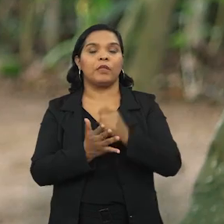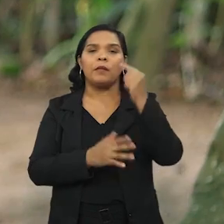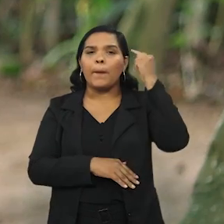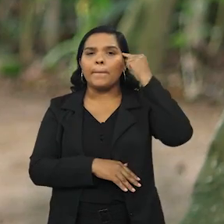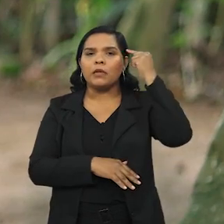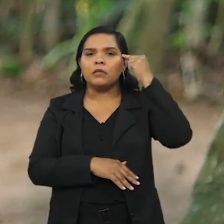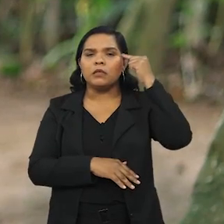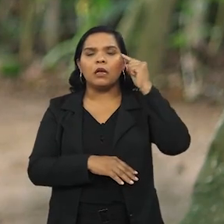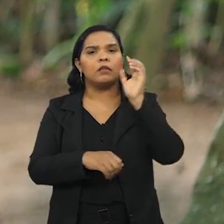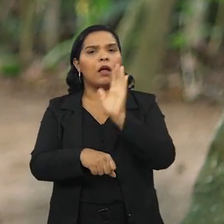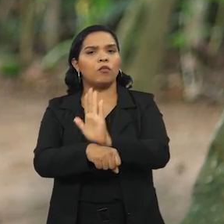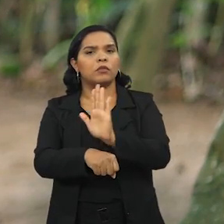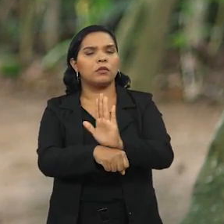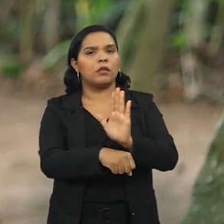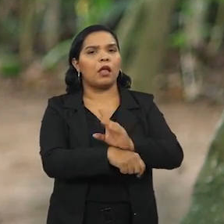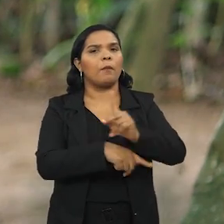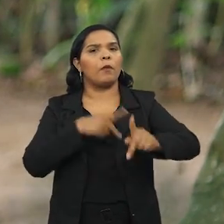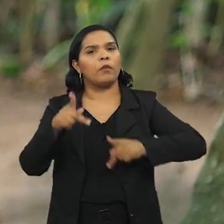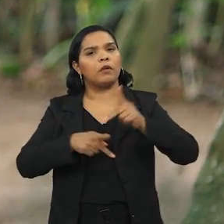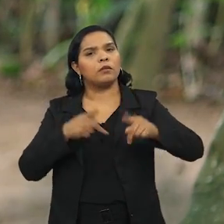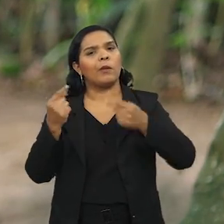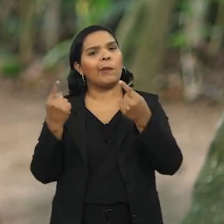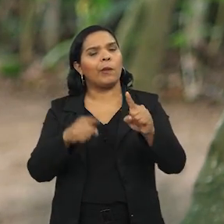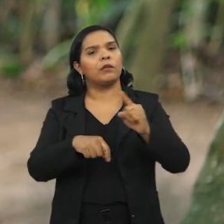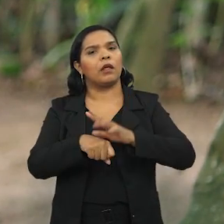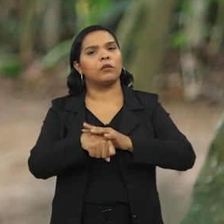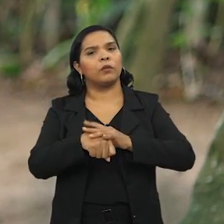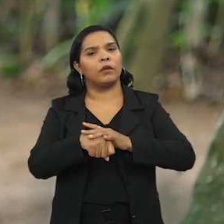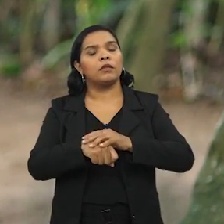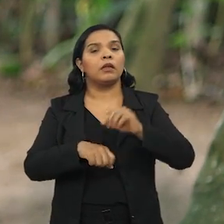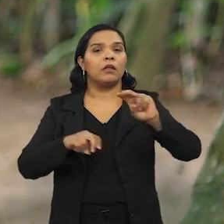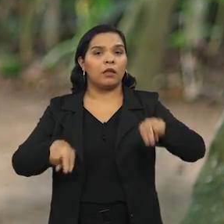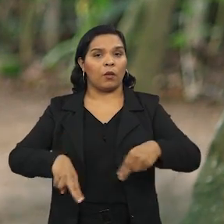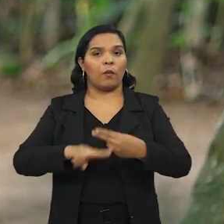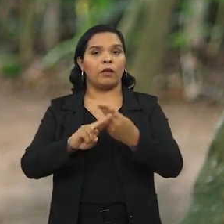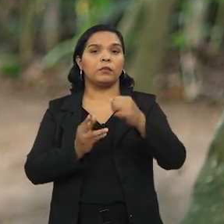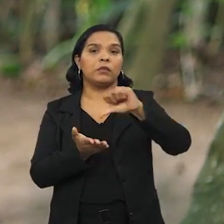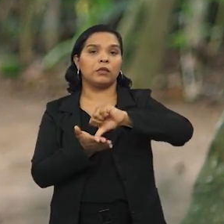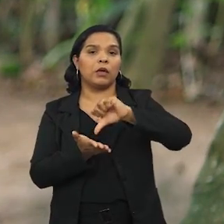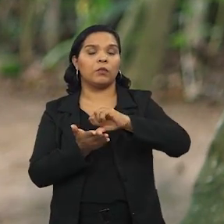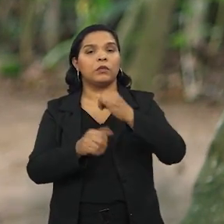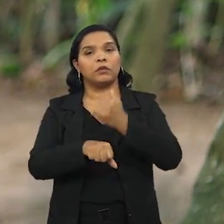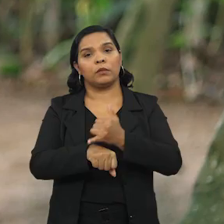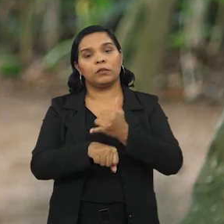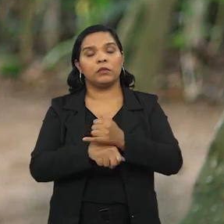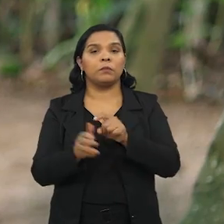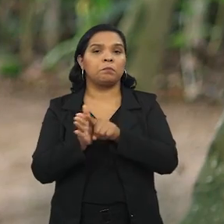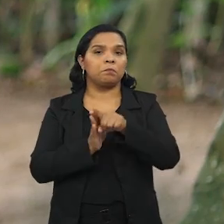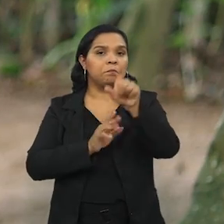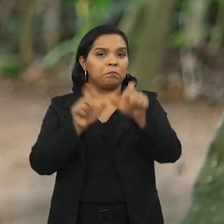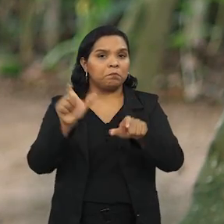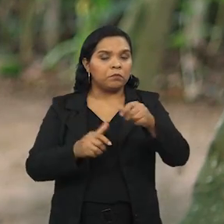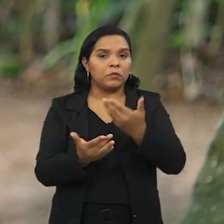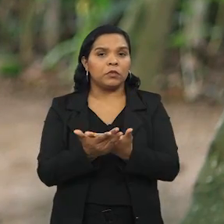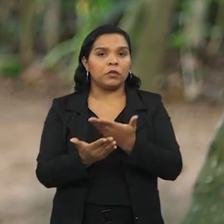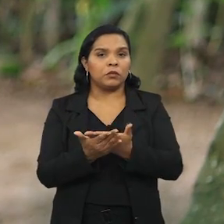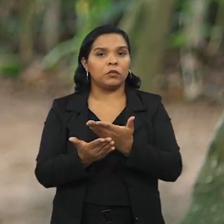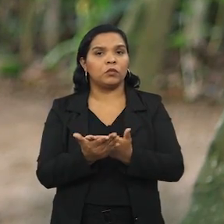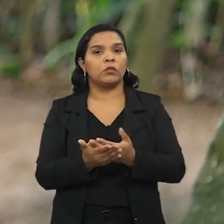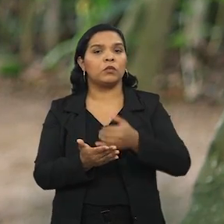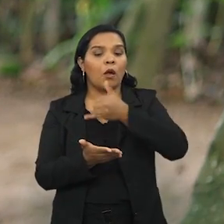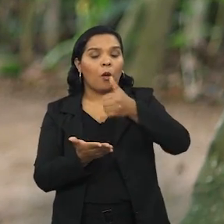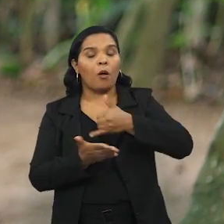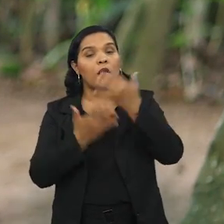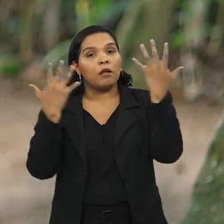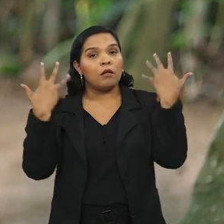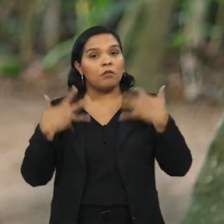de registros. E foi pensando em auxiliar na proteção da população contra a doença que na UESB, campus de Itapetinga, pesquisadores